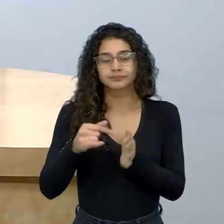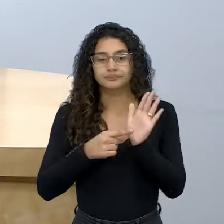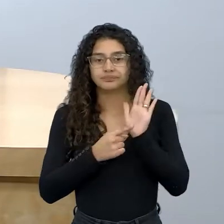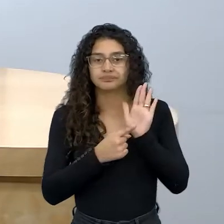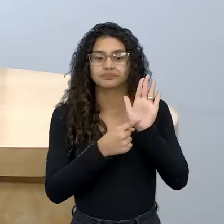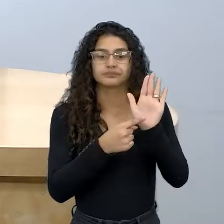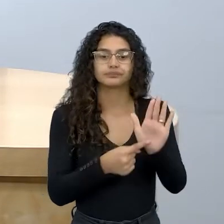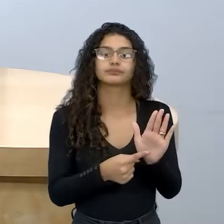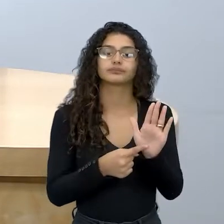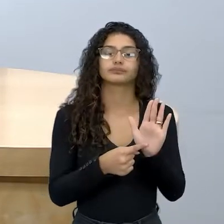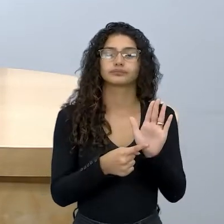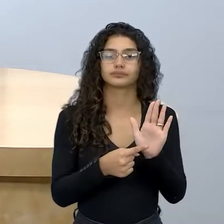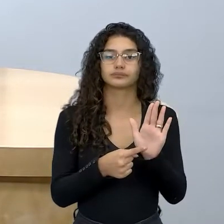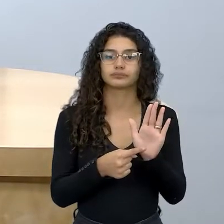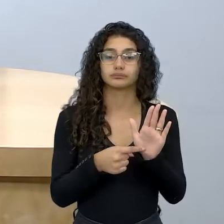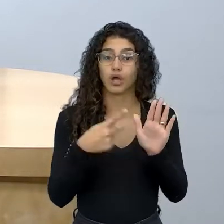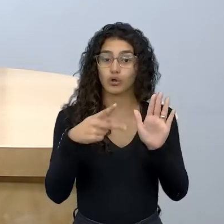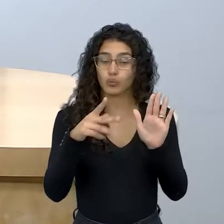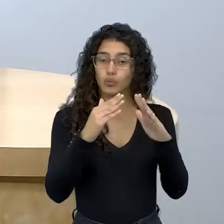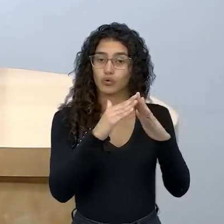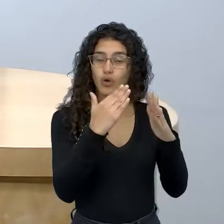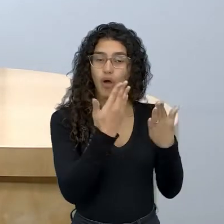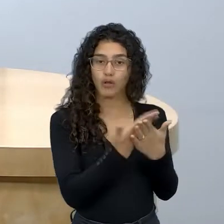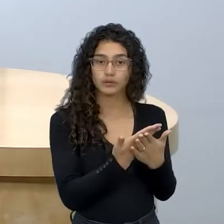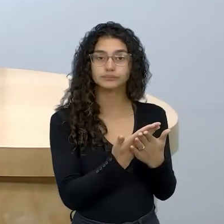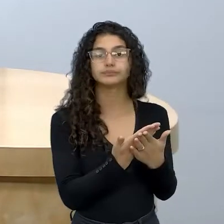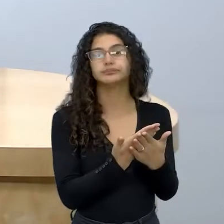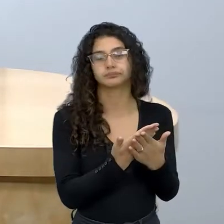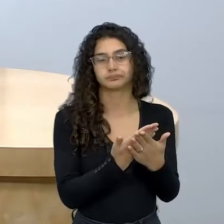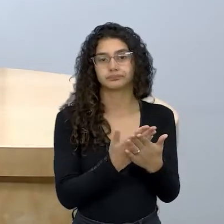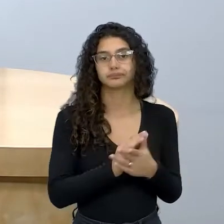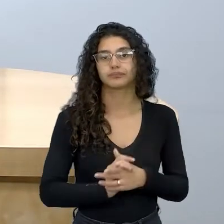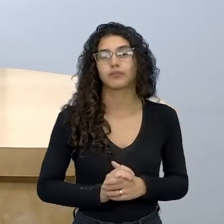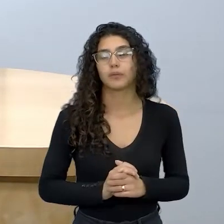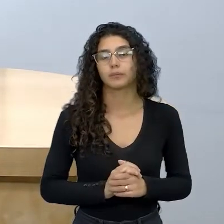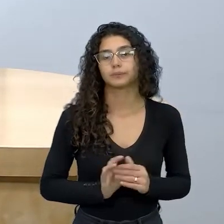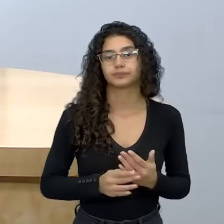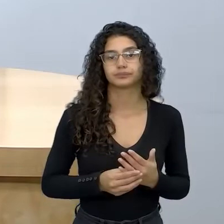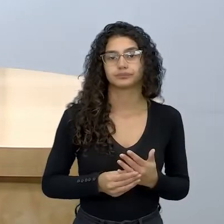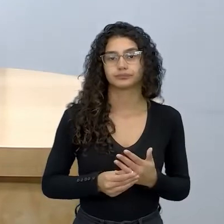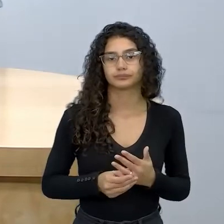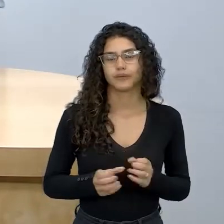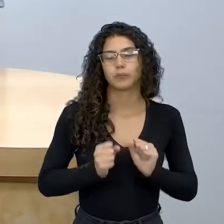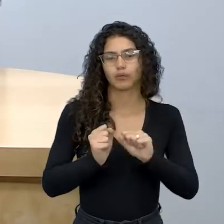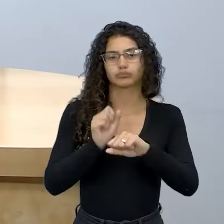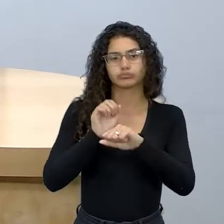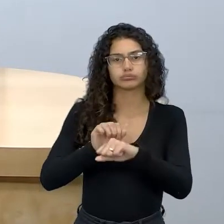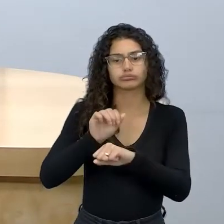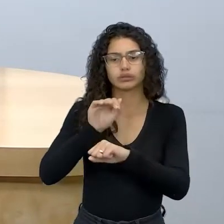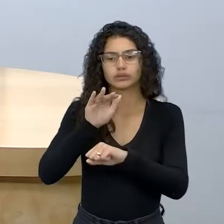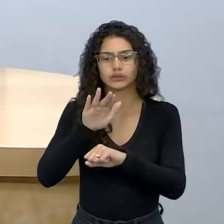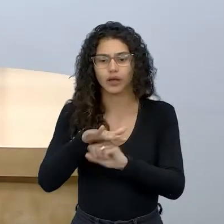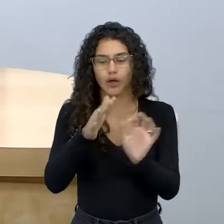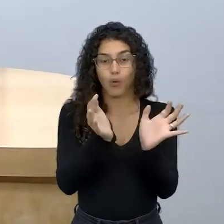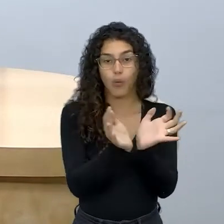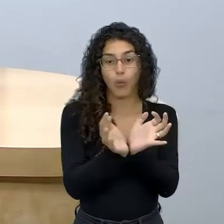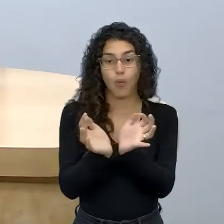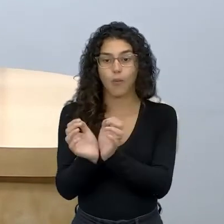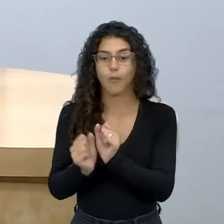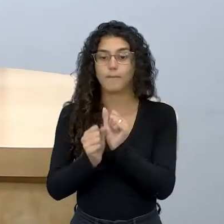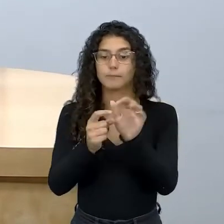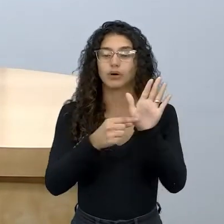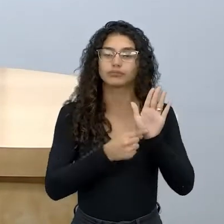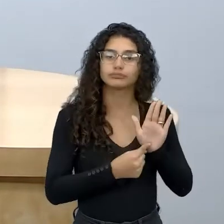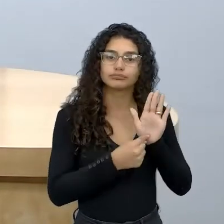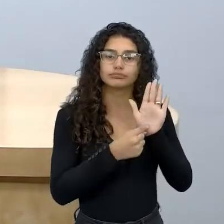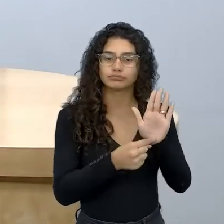apresentando aí para sua escola, né? Você pode, sugestão, né? Seu grupo pode